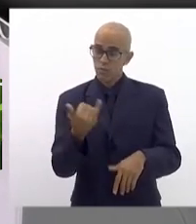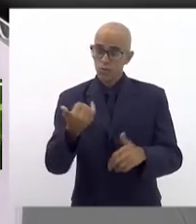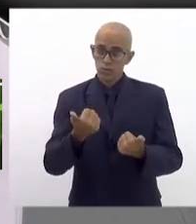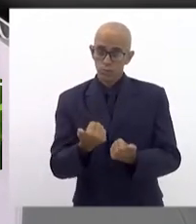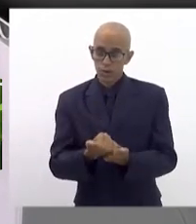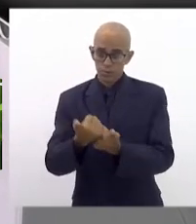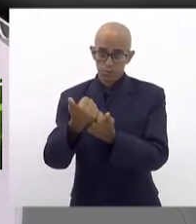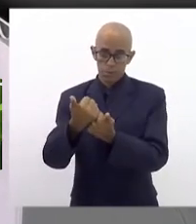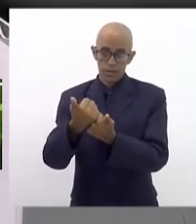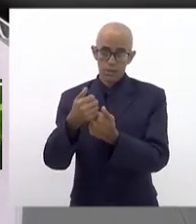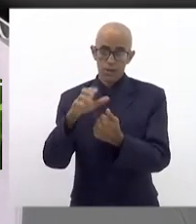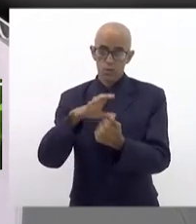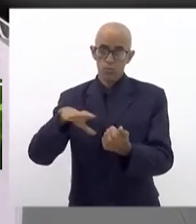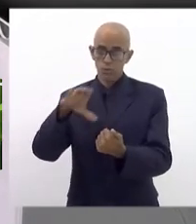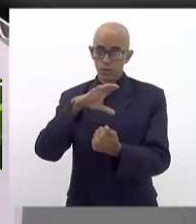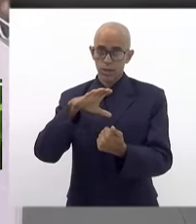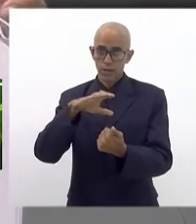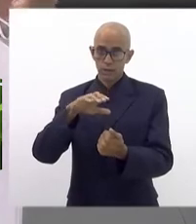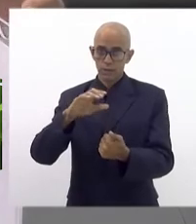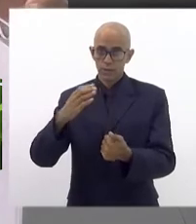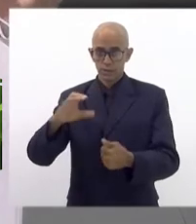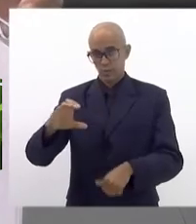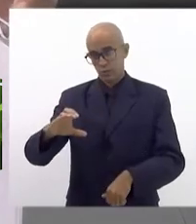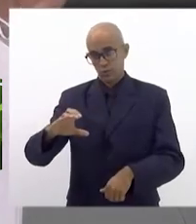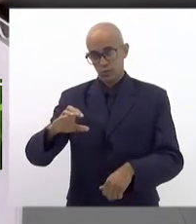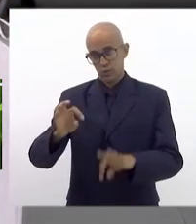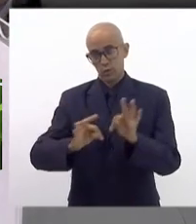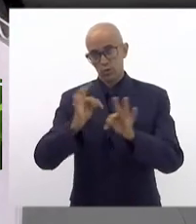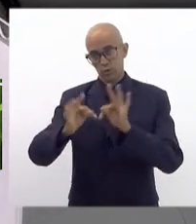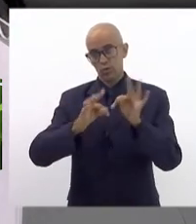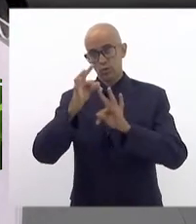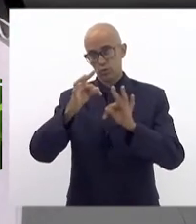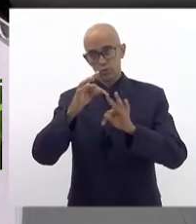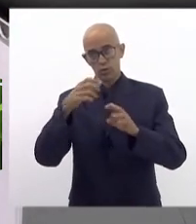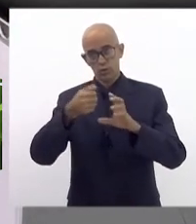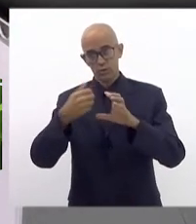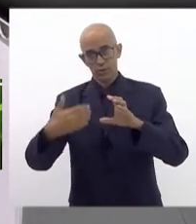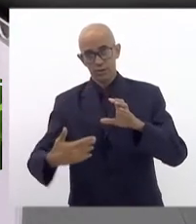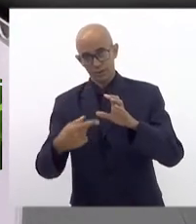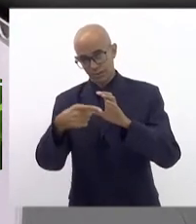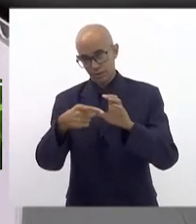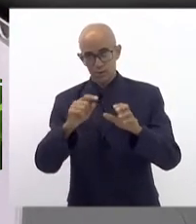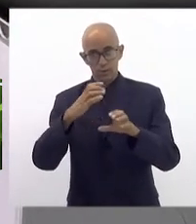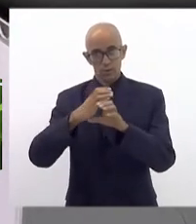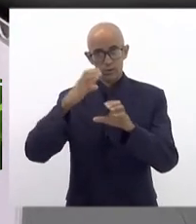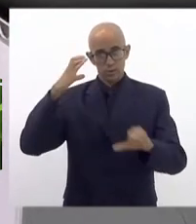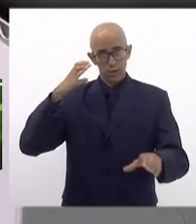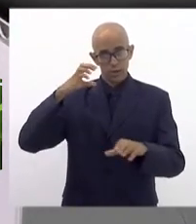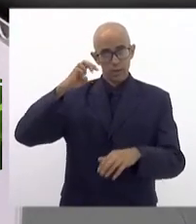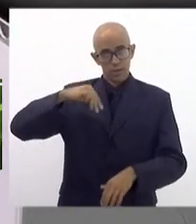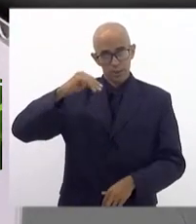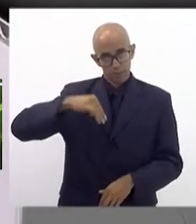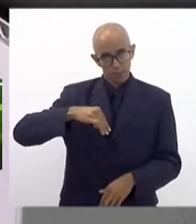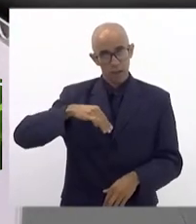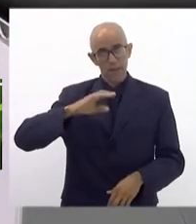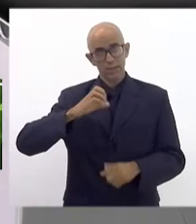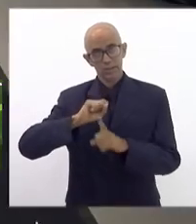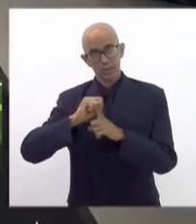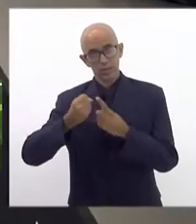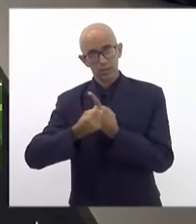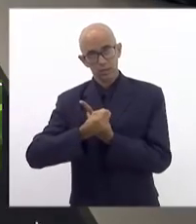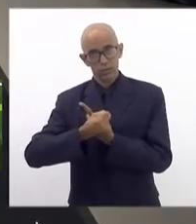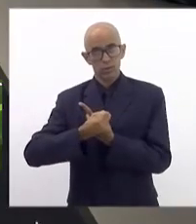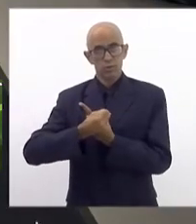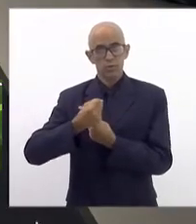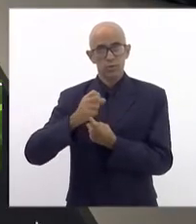e tecnológica nesse componente ciência, tecnologia, engenharia, matemática e ciências humanas e sociais no